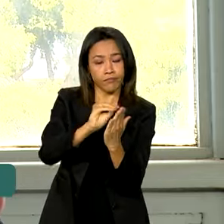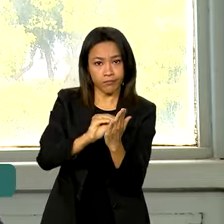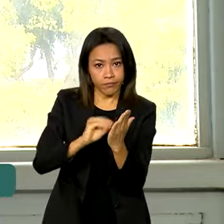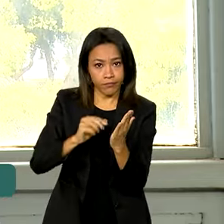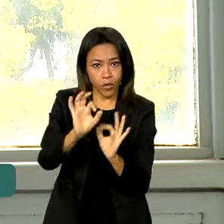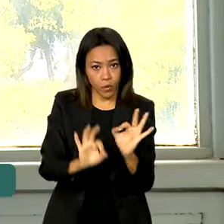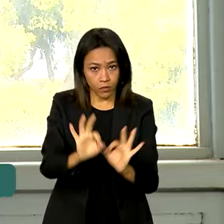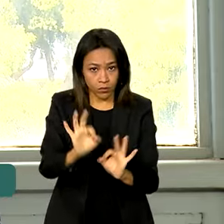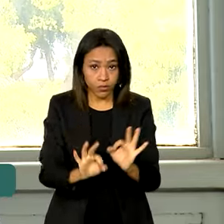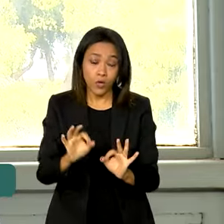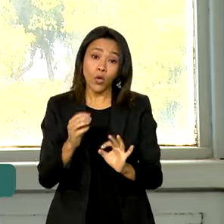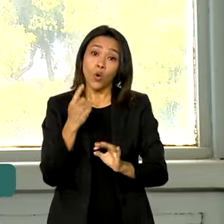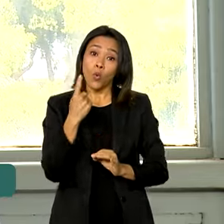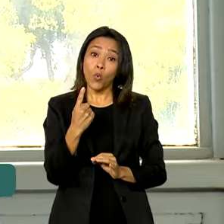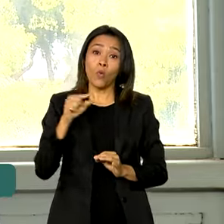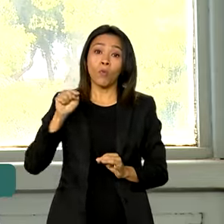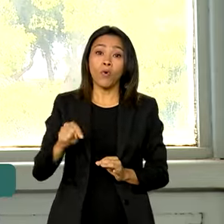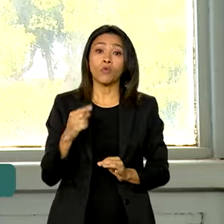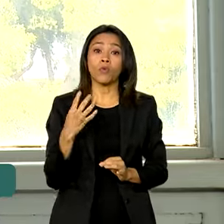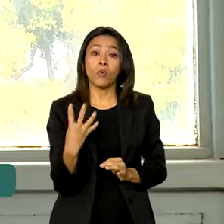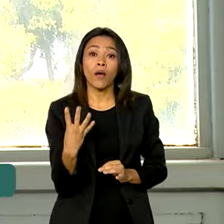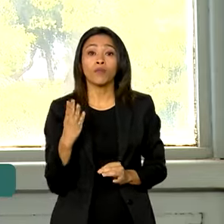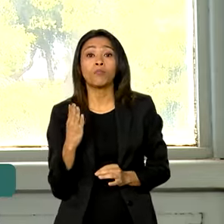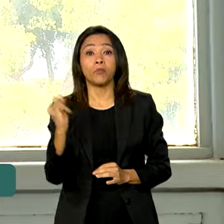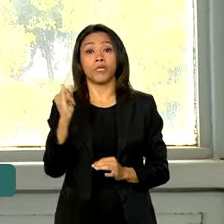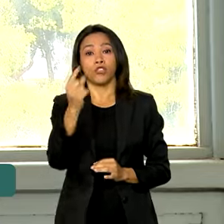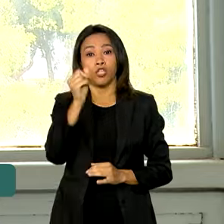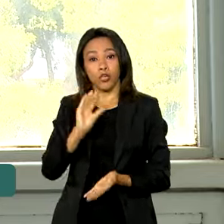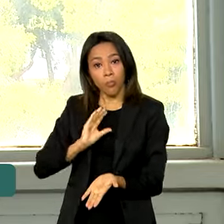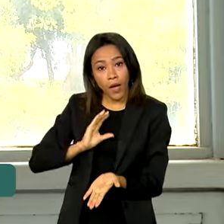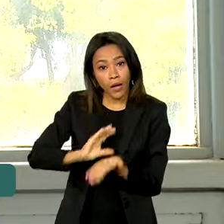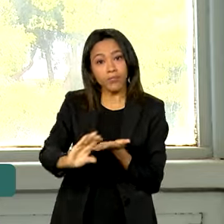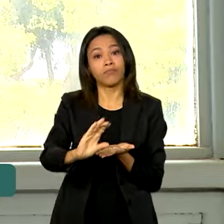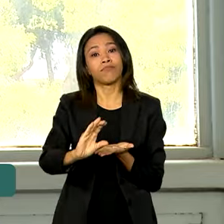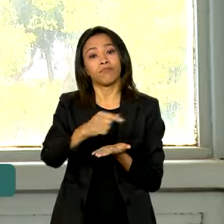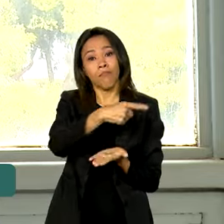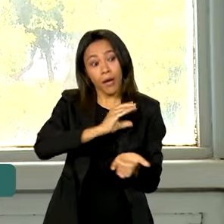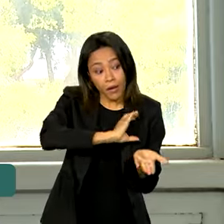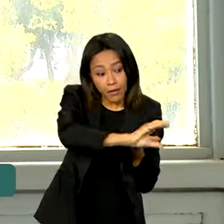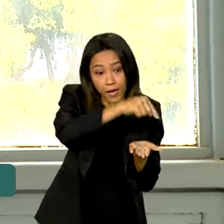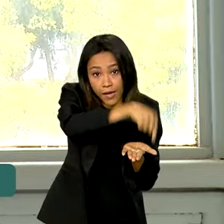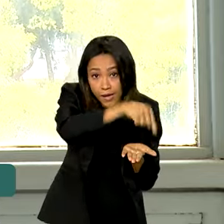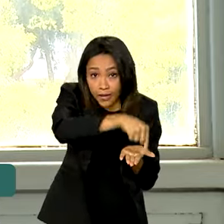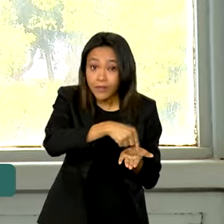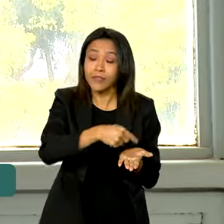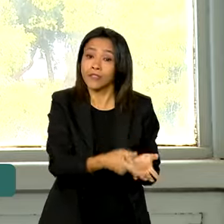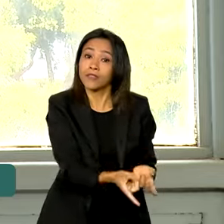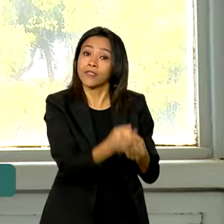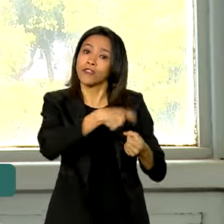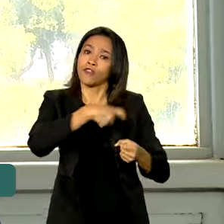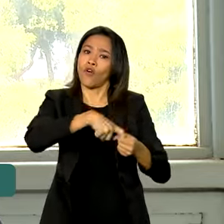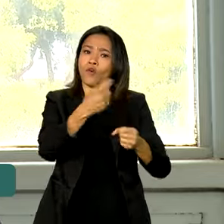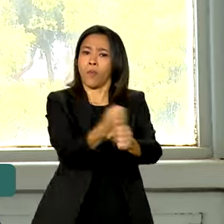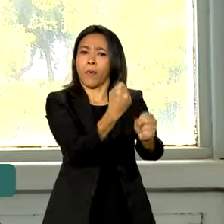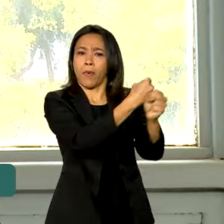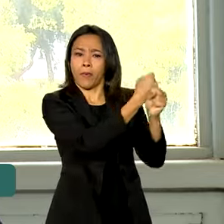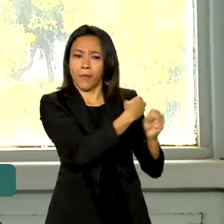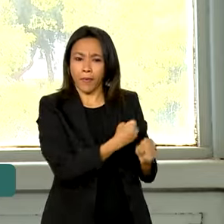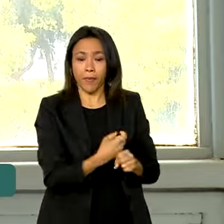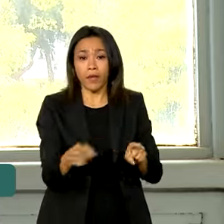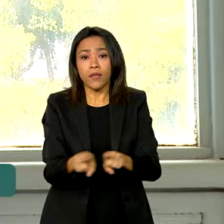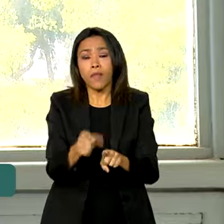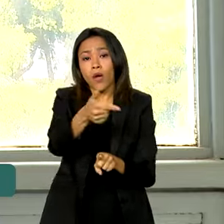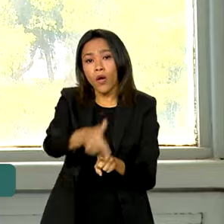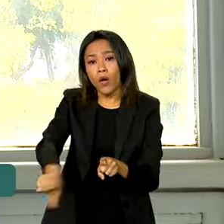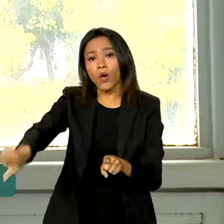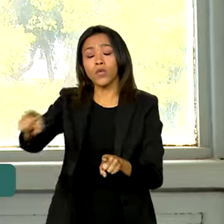1,4 bilhão para essa ação, e dando uma prioridade que o ministro Camilo sempre nos colocou, que é a questão da